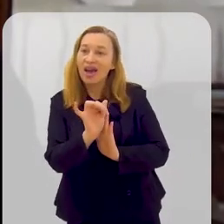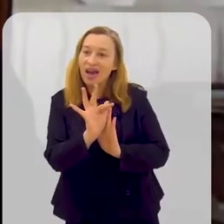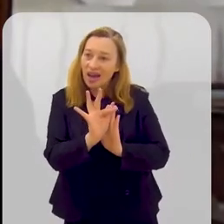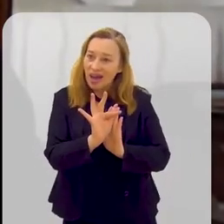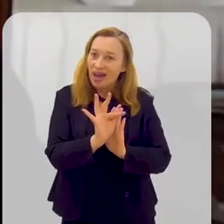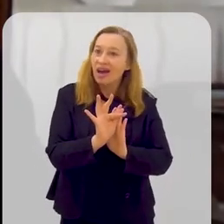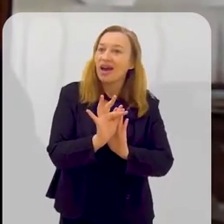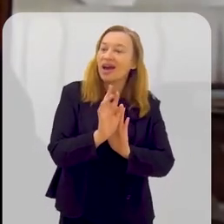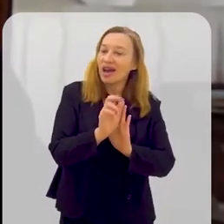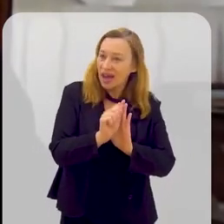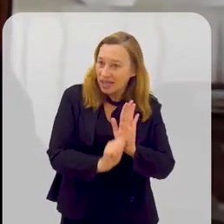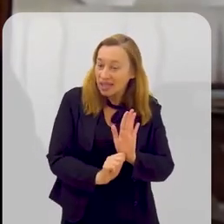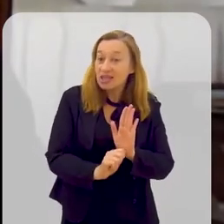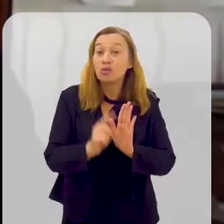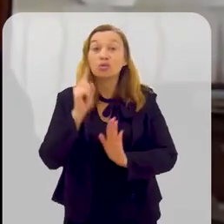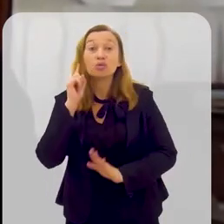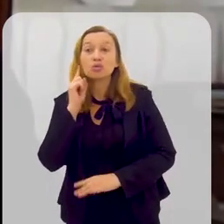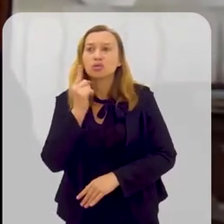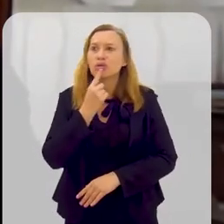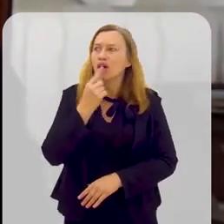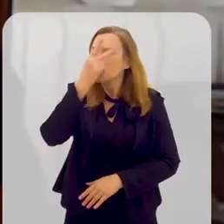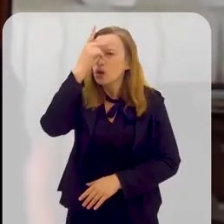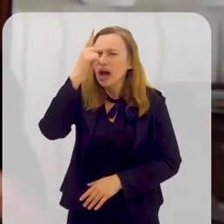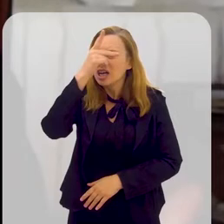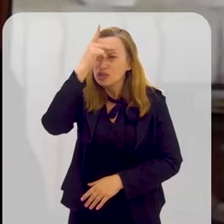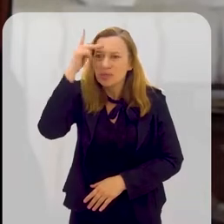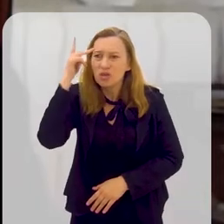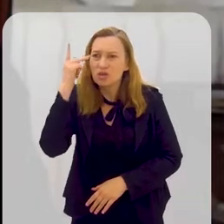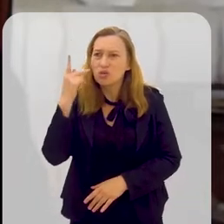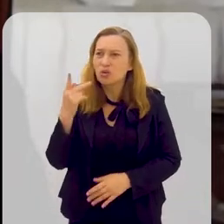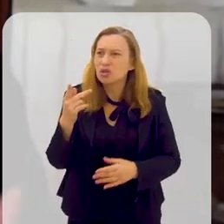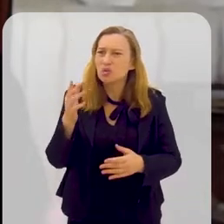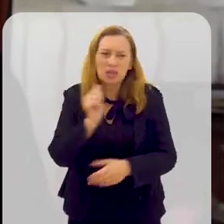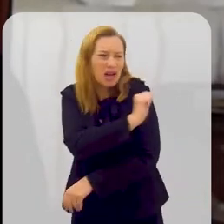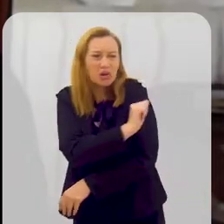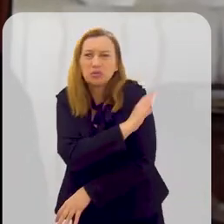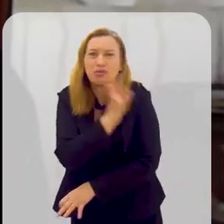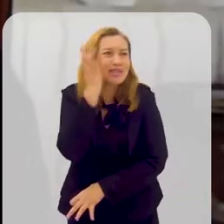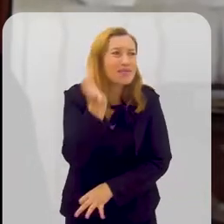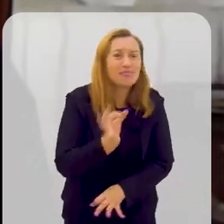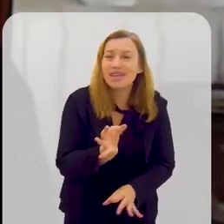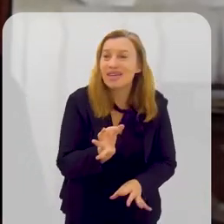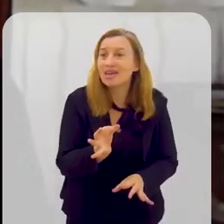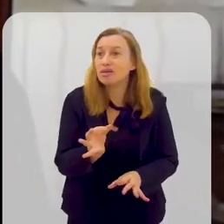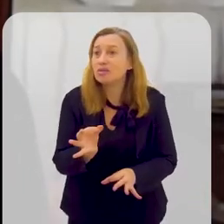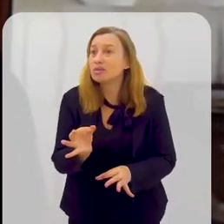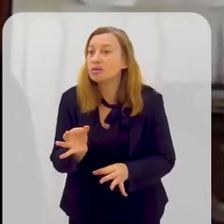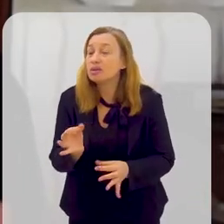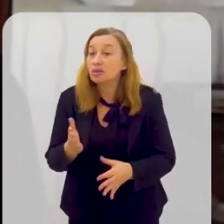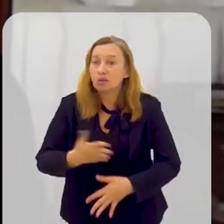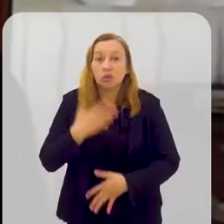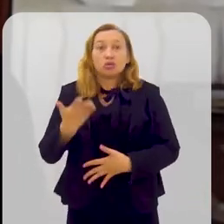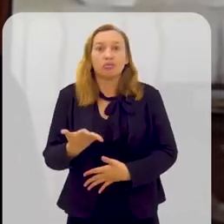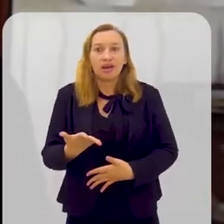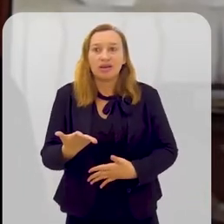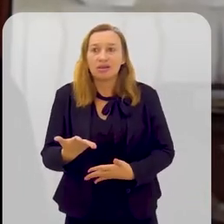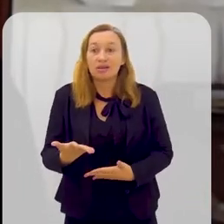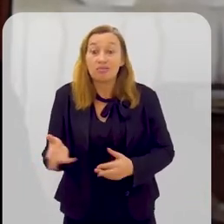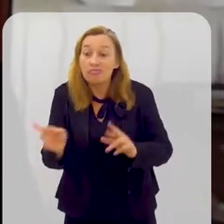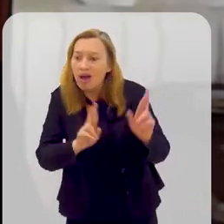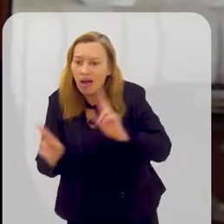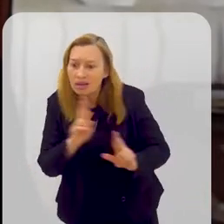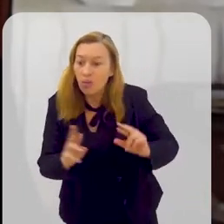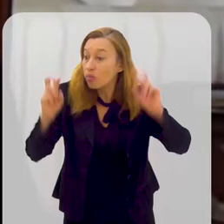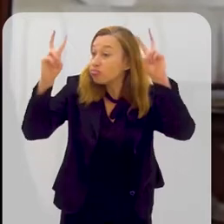uma redação sobre surdez E aí todo mundo Os alunos não sabiam exatamente foram pegos